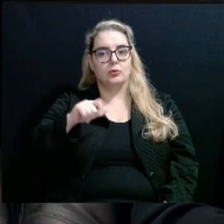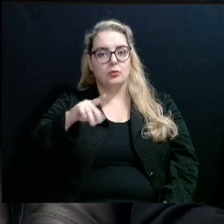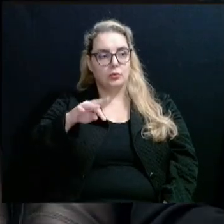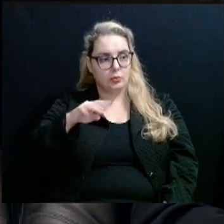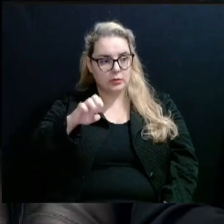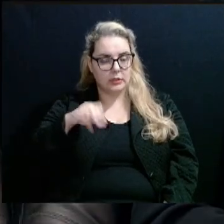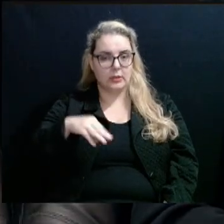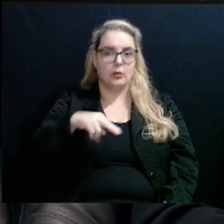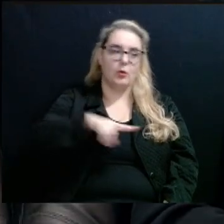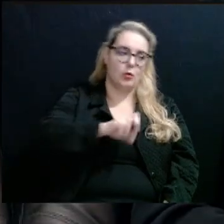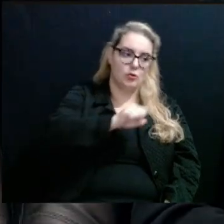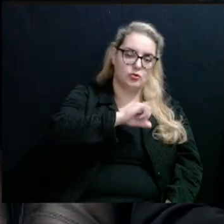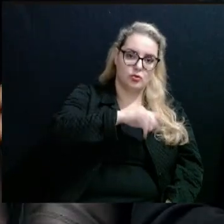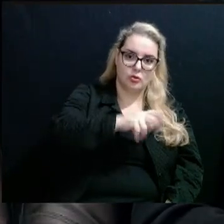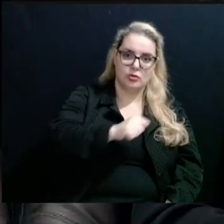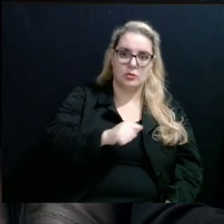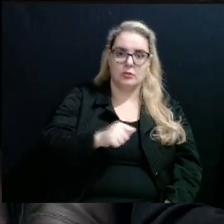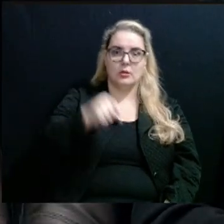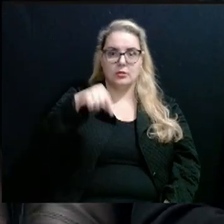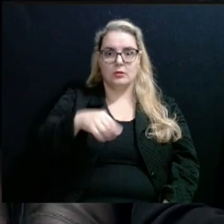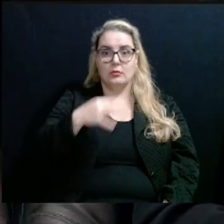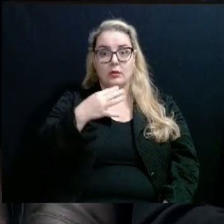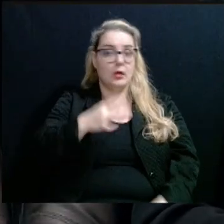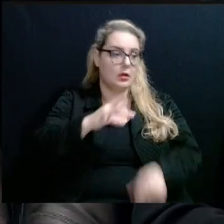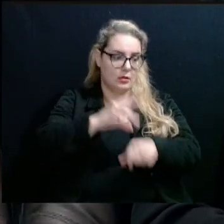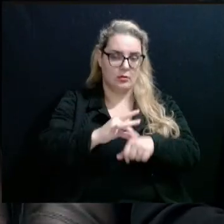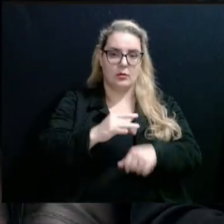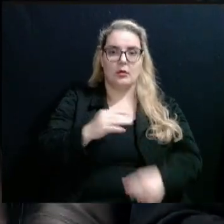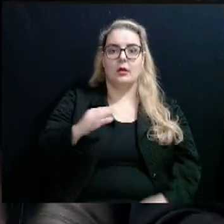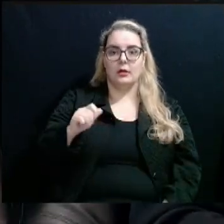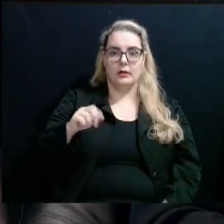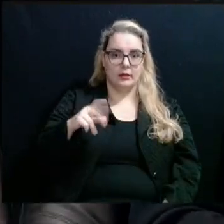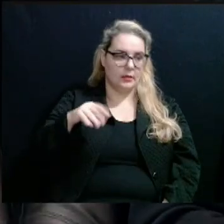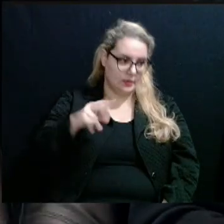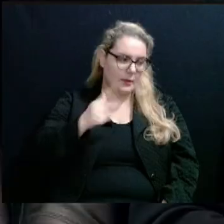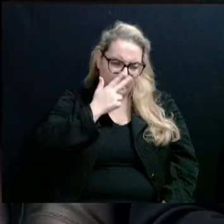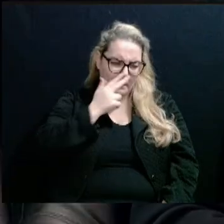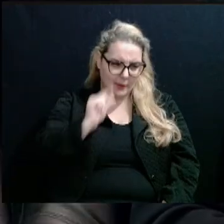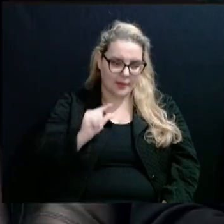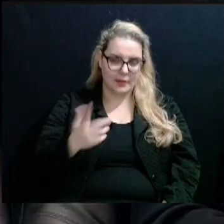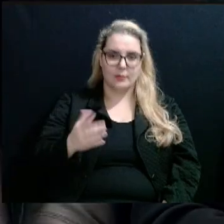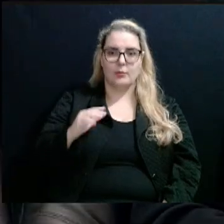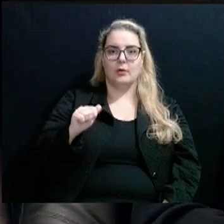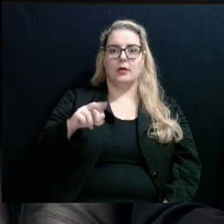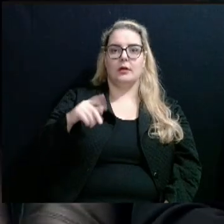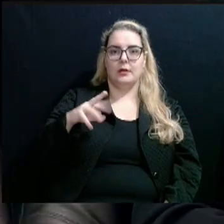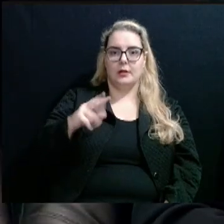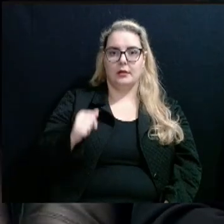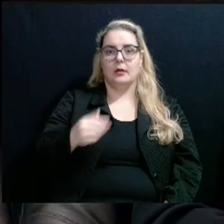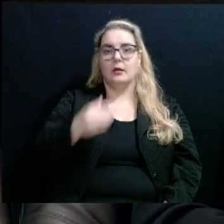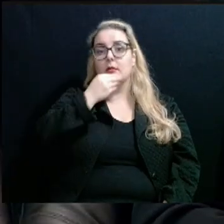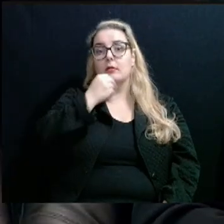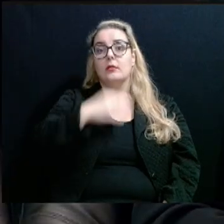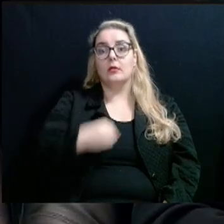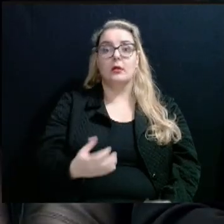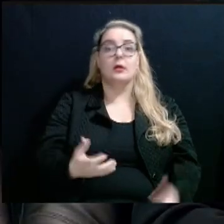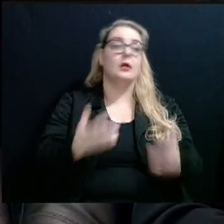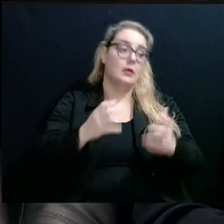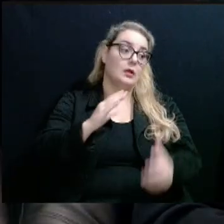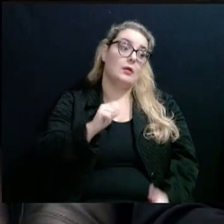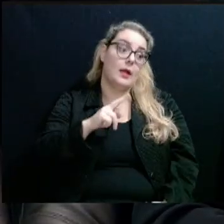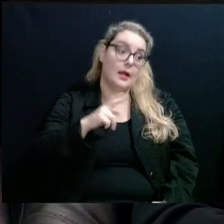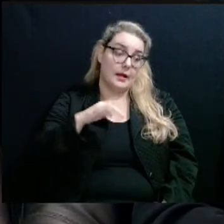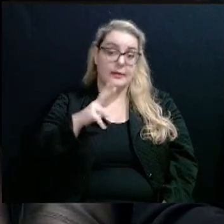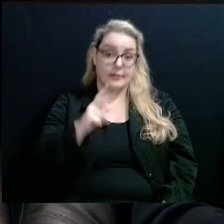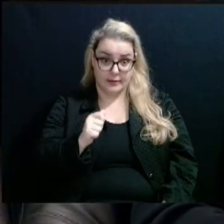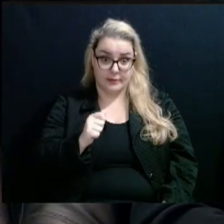isso em casa de carne. Ah, vai ter carninha, porque parece um pouco a carne. Então, meu filho fala, mamãe, quero carninha. Então, às vezes a gente tá em um